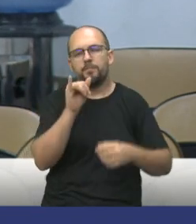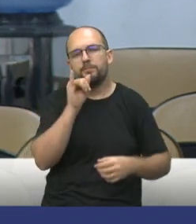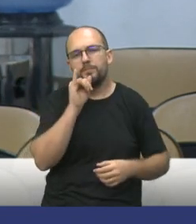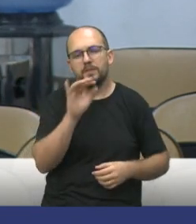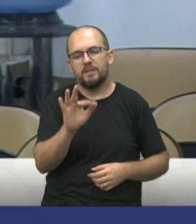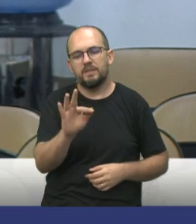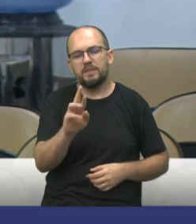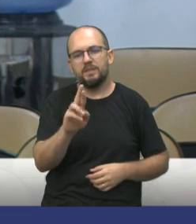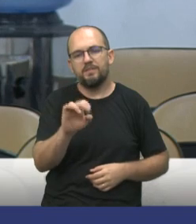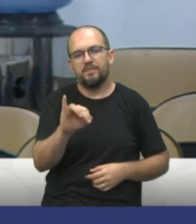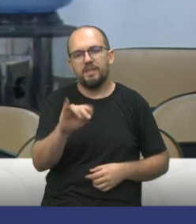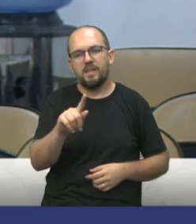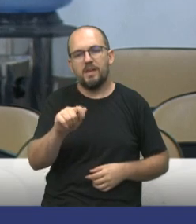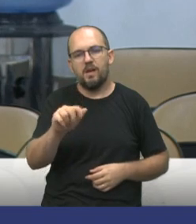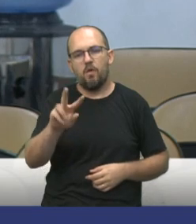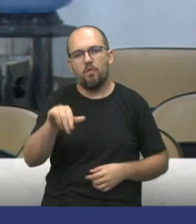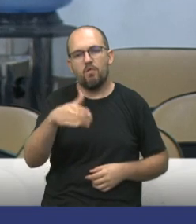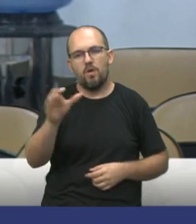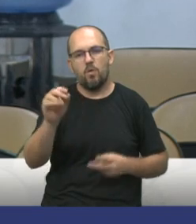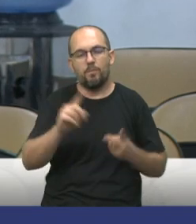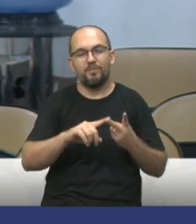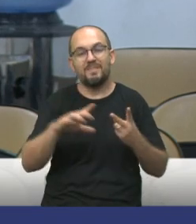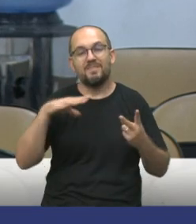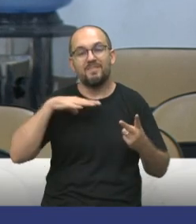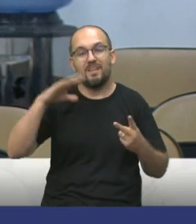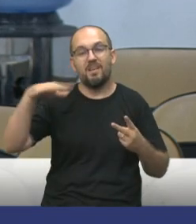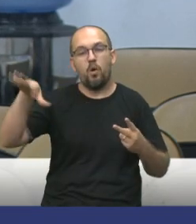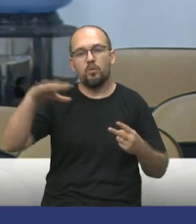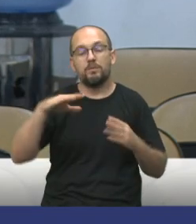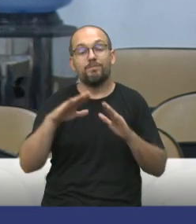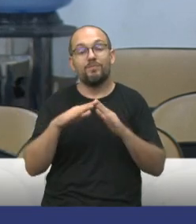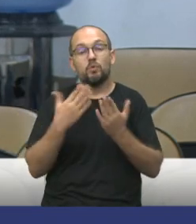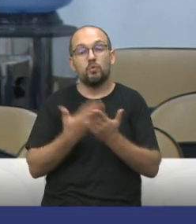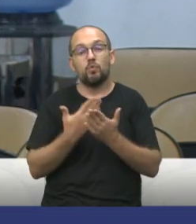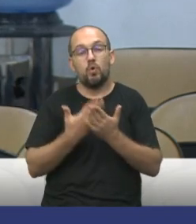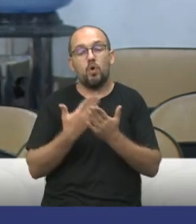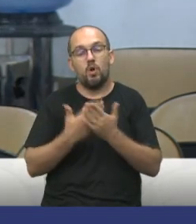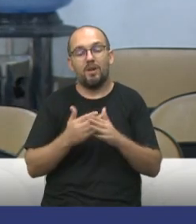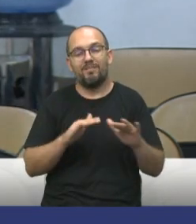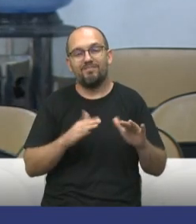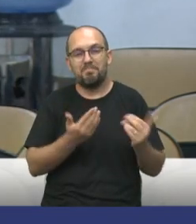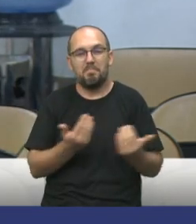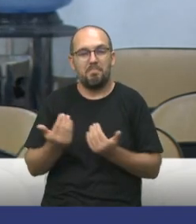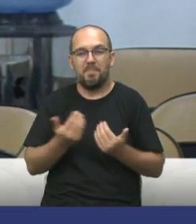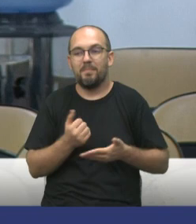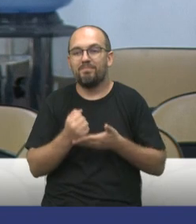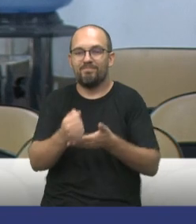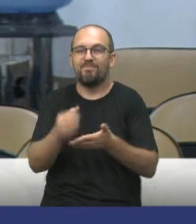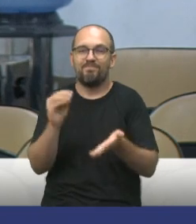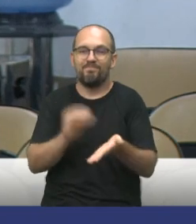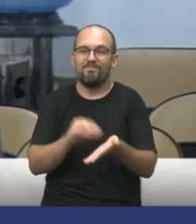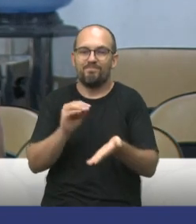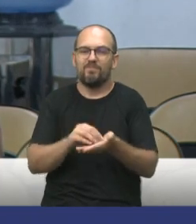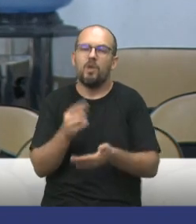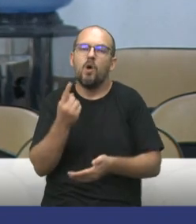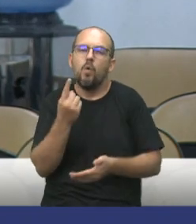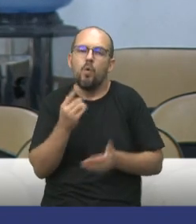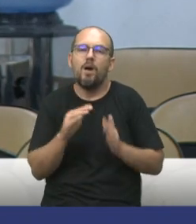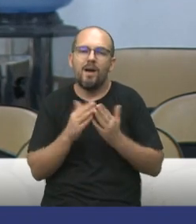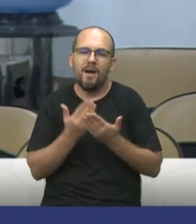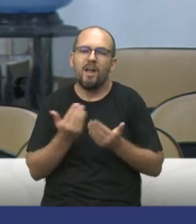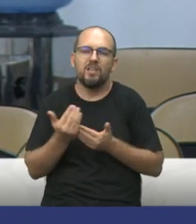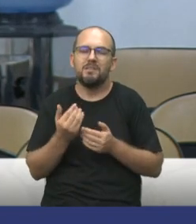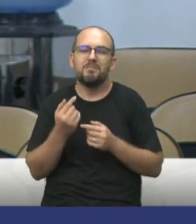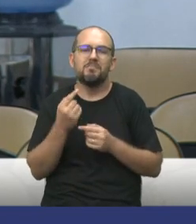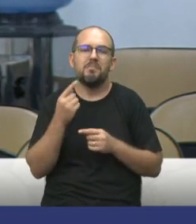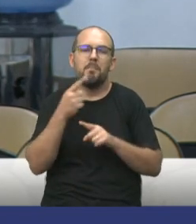Cidade Alta, nós temos uma demanda muito grande de creche e escola. Nós temos uma creche hoje lá que ela atende, mas ela atende só meio período. E os